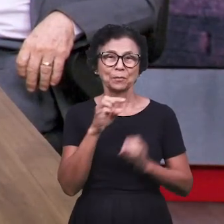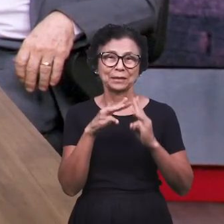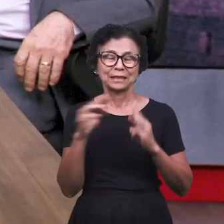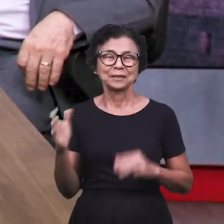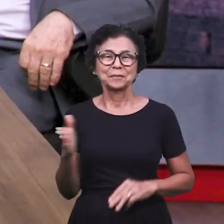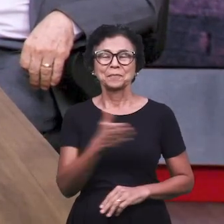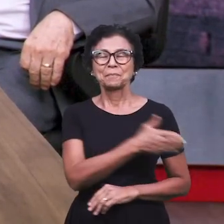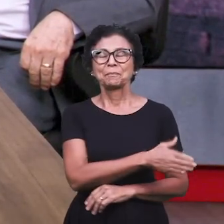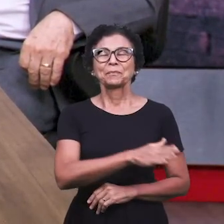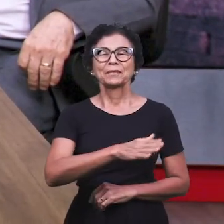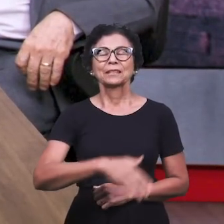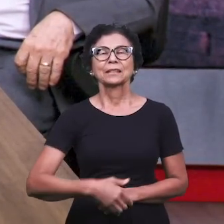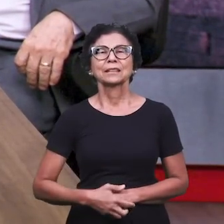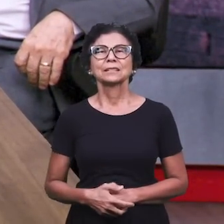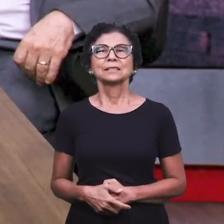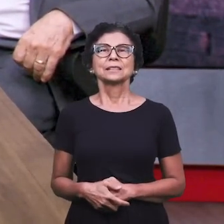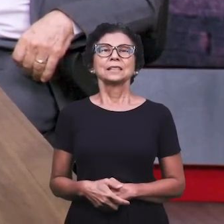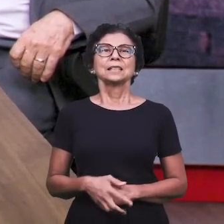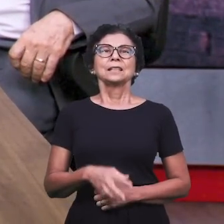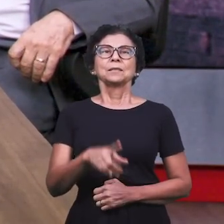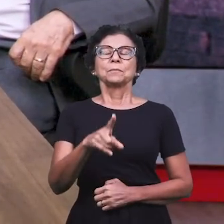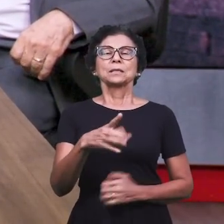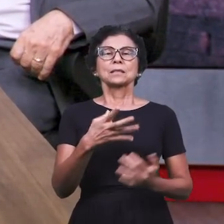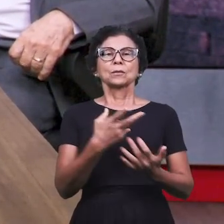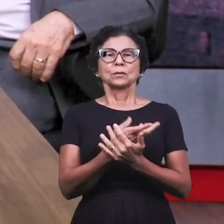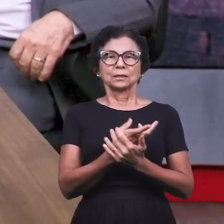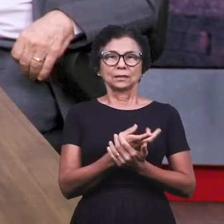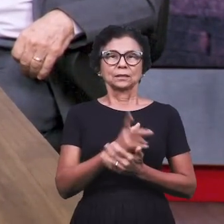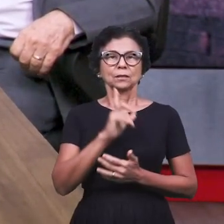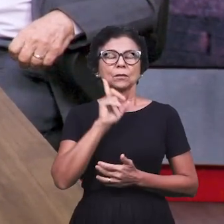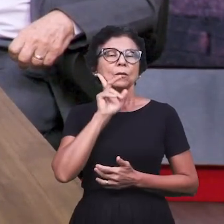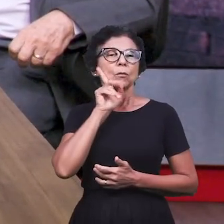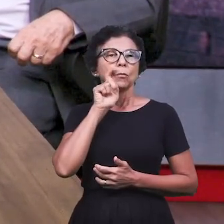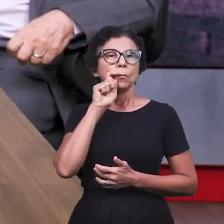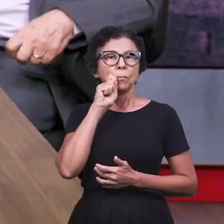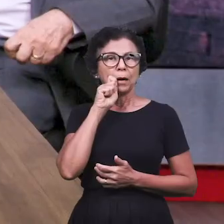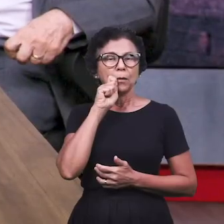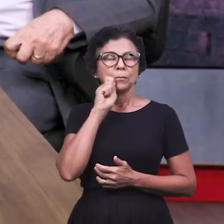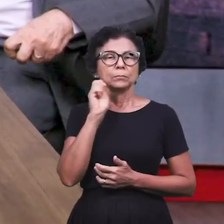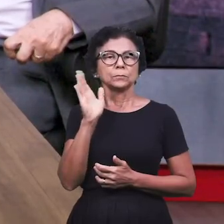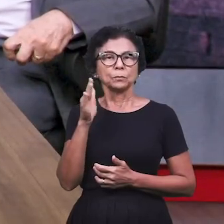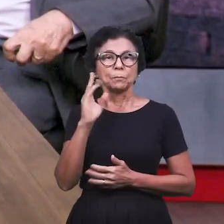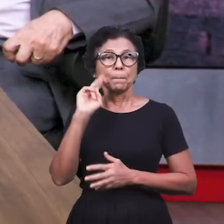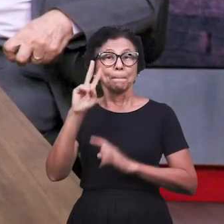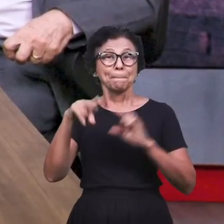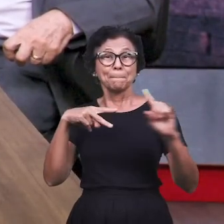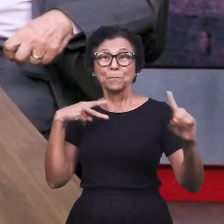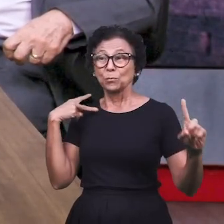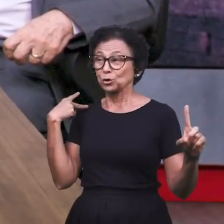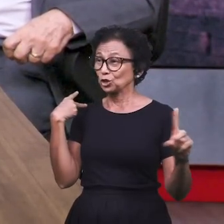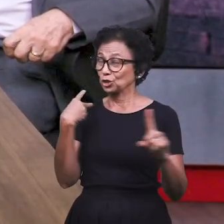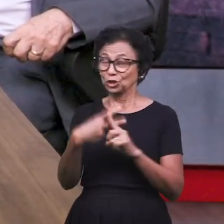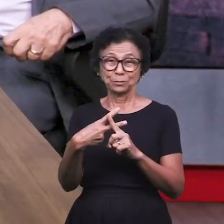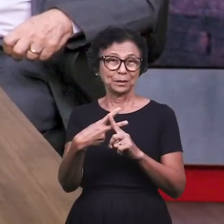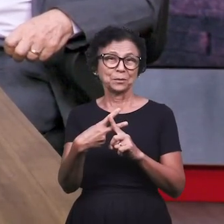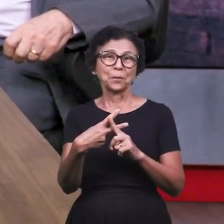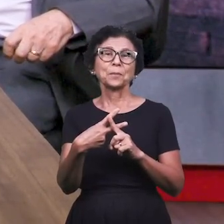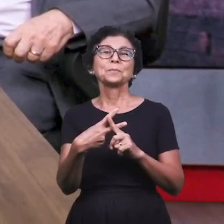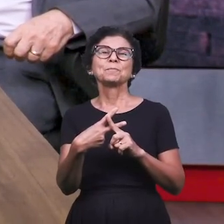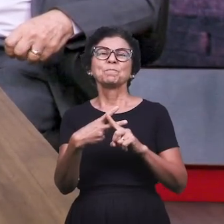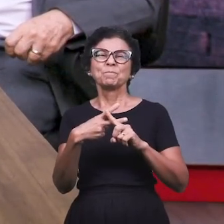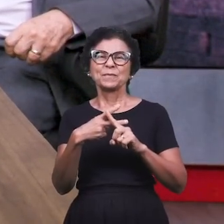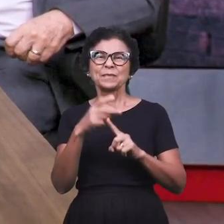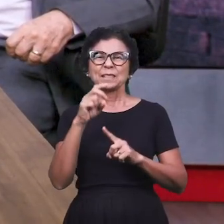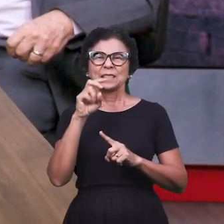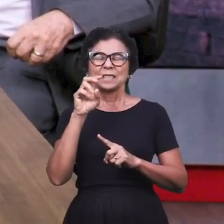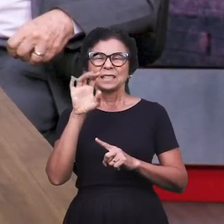multiplicação. O texto diz que foi para 5.000, né? 1.000 pessoas comeram o pão. Agora